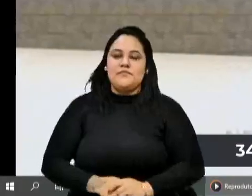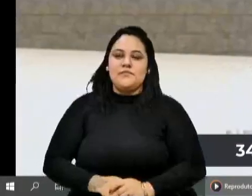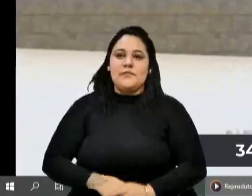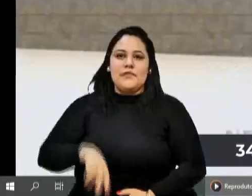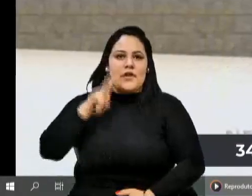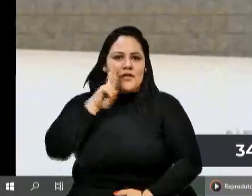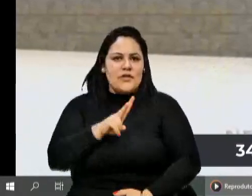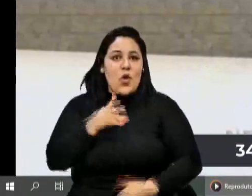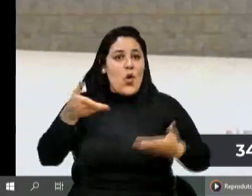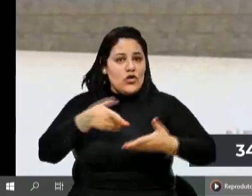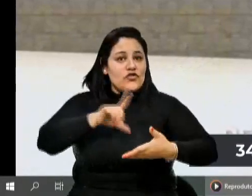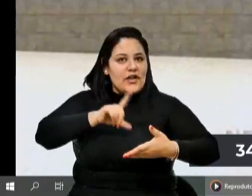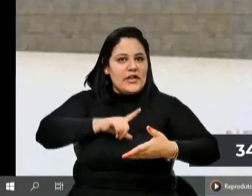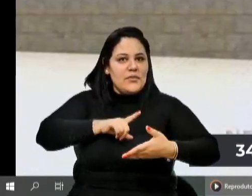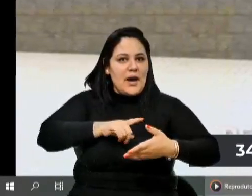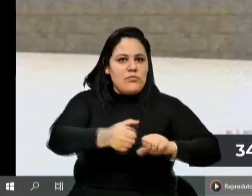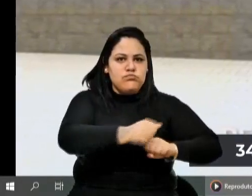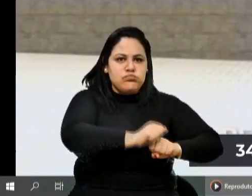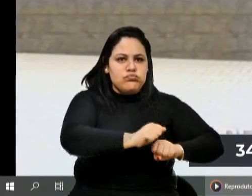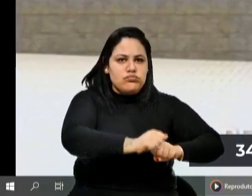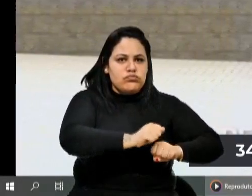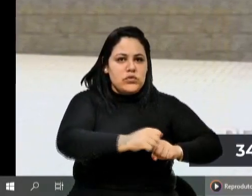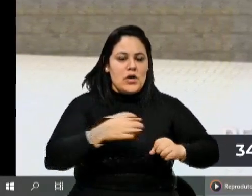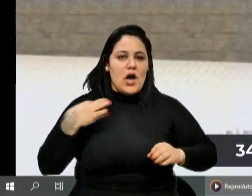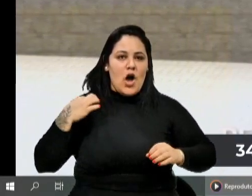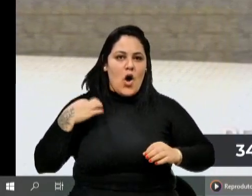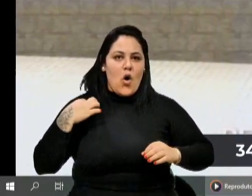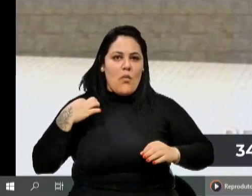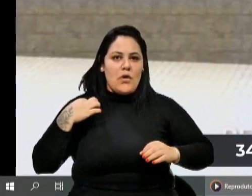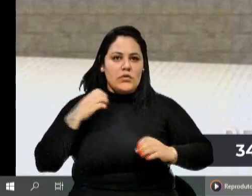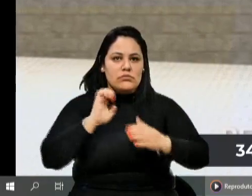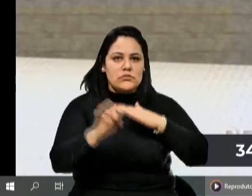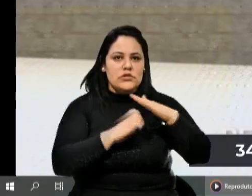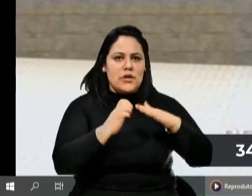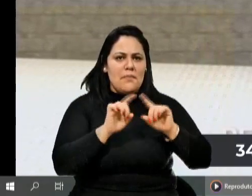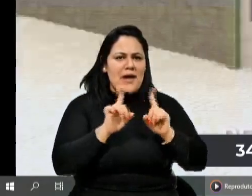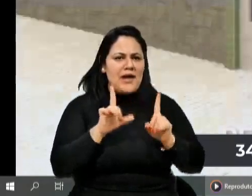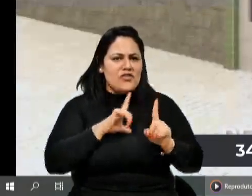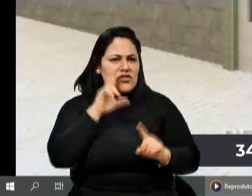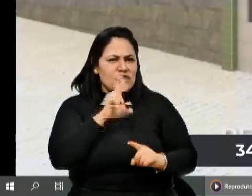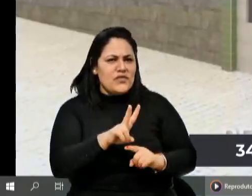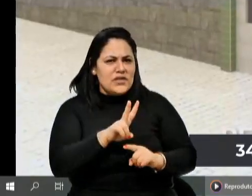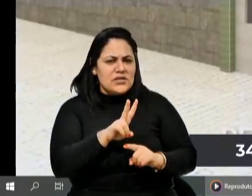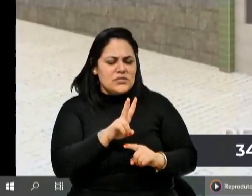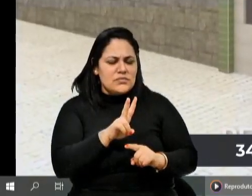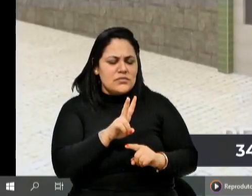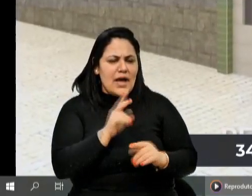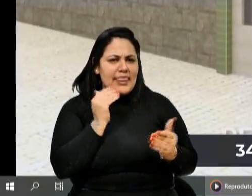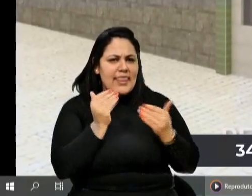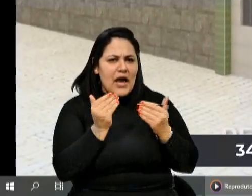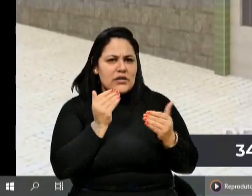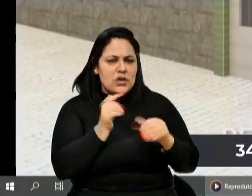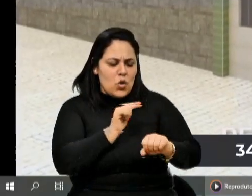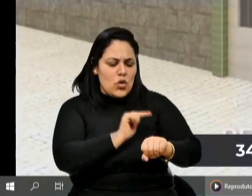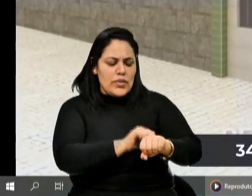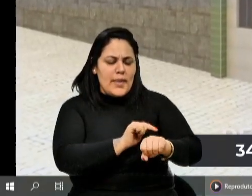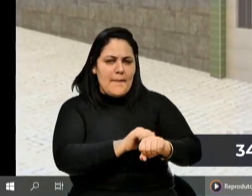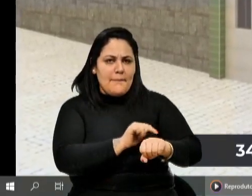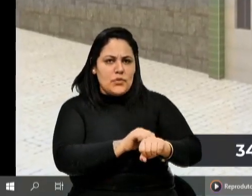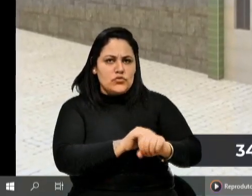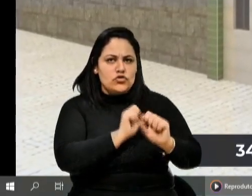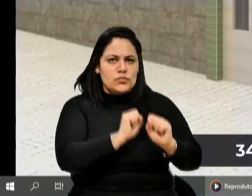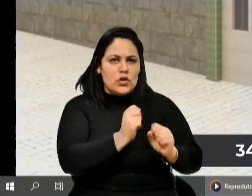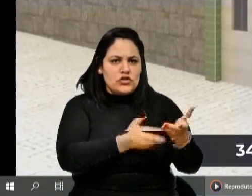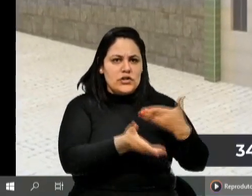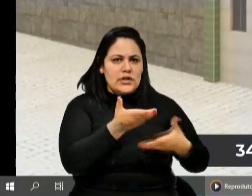lavanderia industrial, para atender o Recanto. Porém, a gente fez uma avaliação que o tempo de atendimento, a gente poderia atender o Recanto e mais